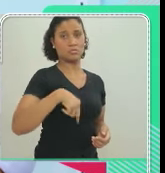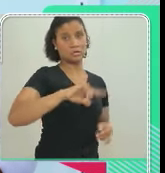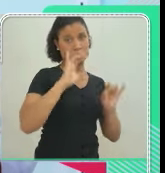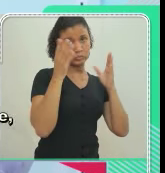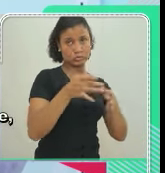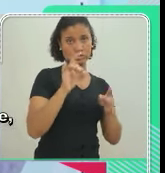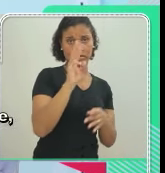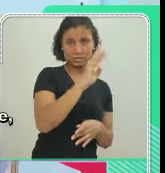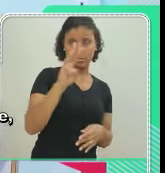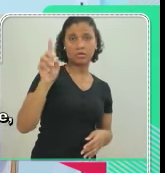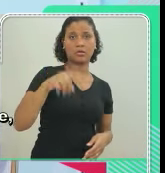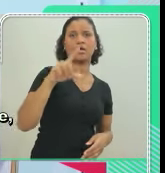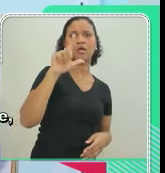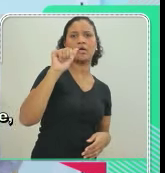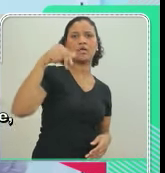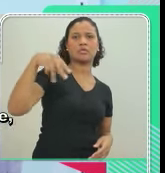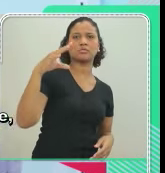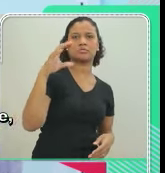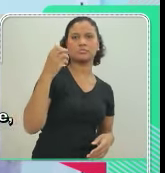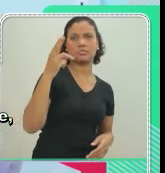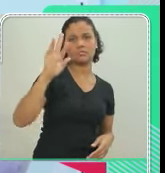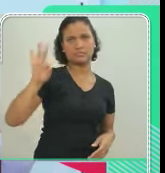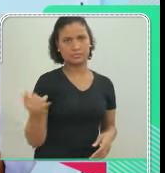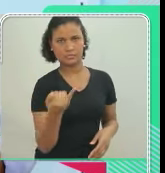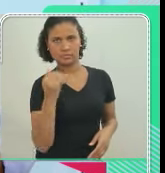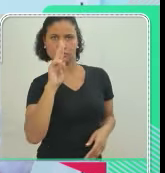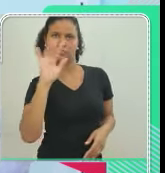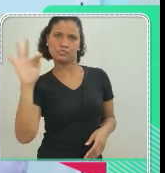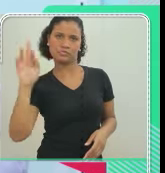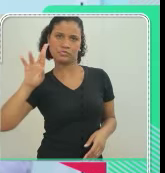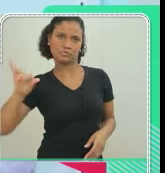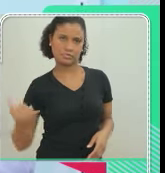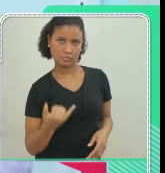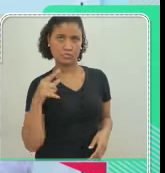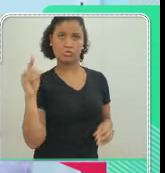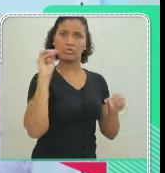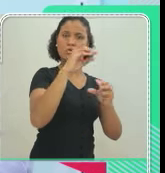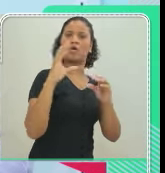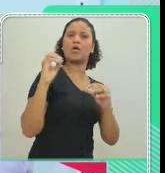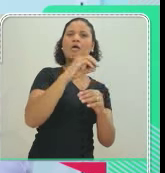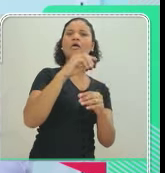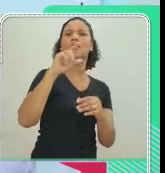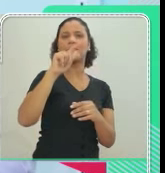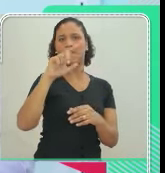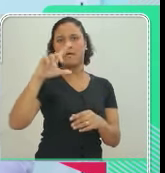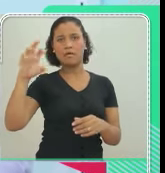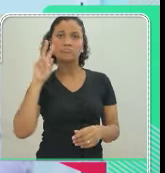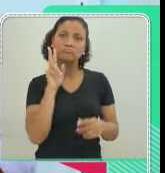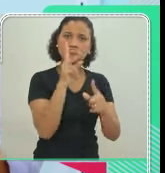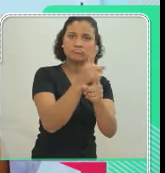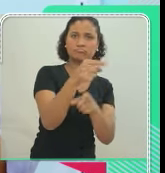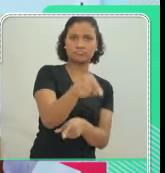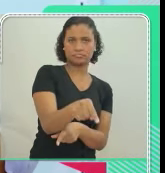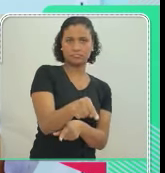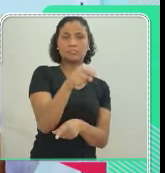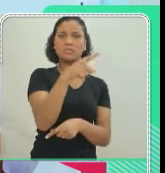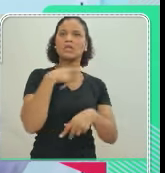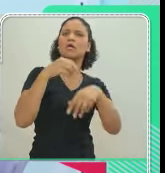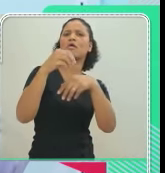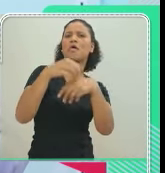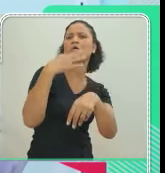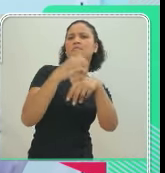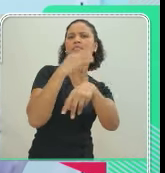UFRJ. E você, colocando isso no Google, você entra no nosso site. Então, no nosso site a gente tem informações sobre as pesquisas que a gente faz e tem também